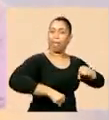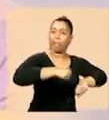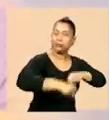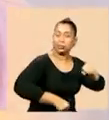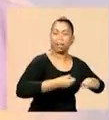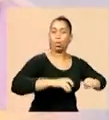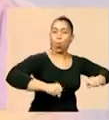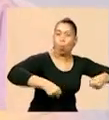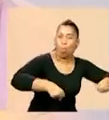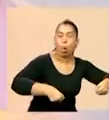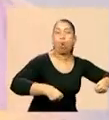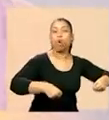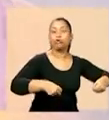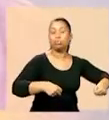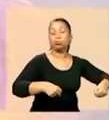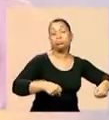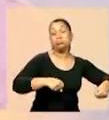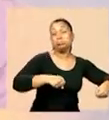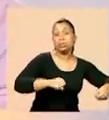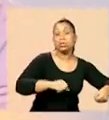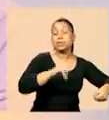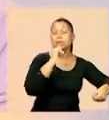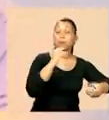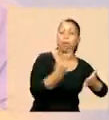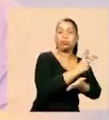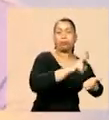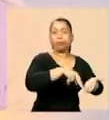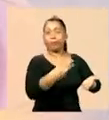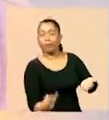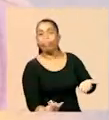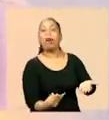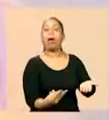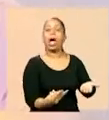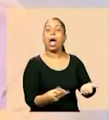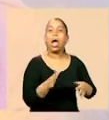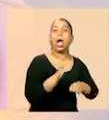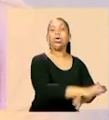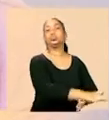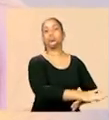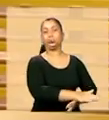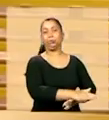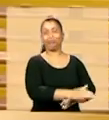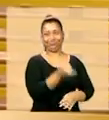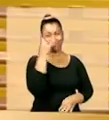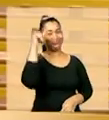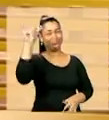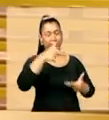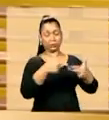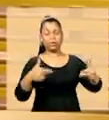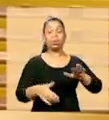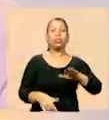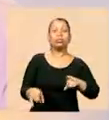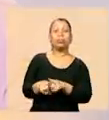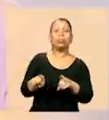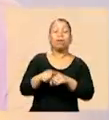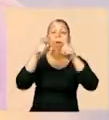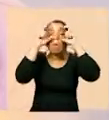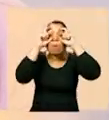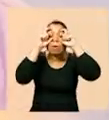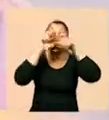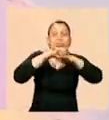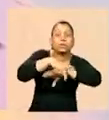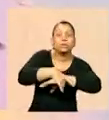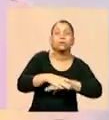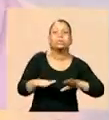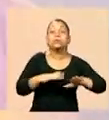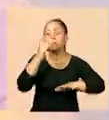de bicicleta ou de moto, quer queira ou quer não, num acidente, ela pode ajudar na prevenção. Um óculos de segurança.